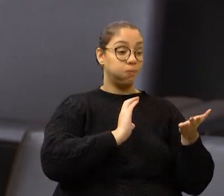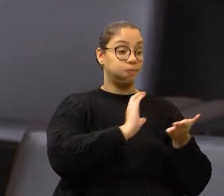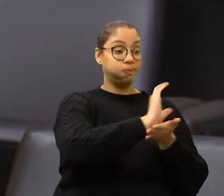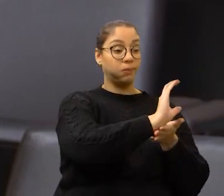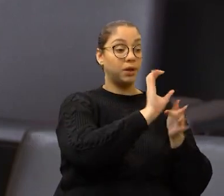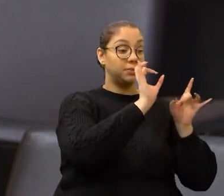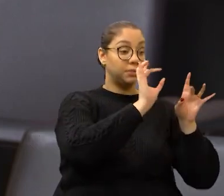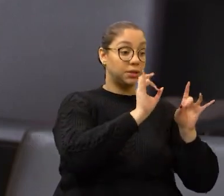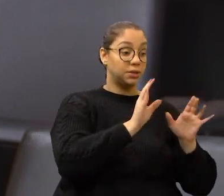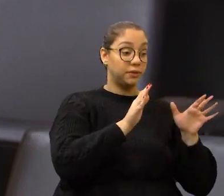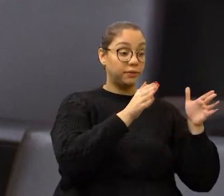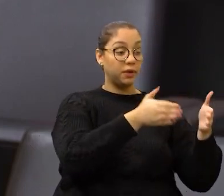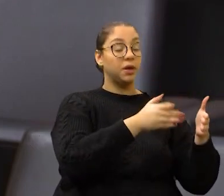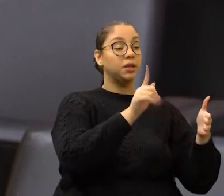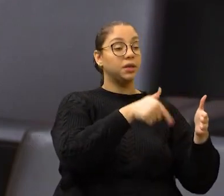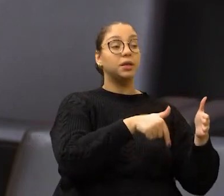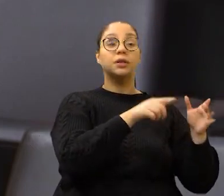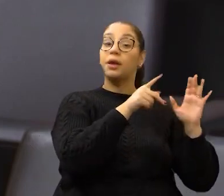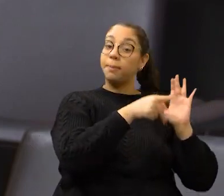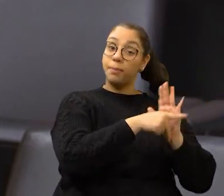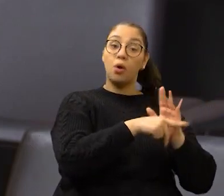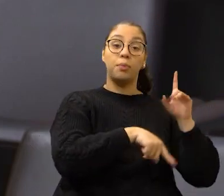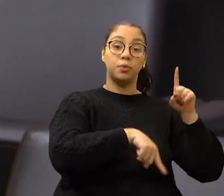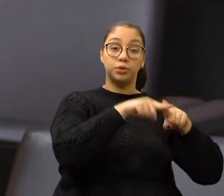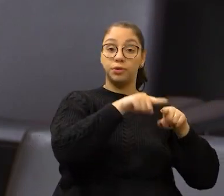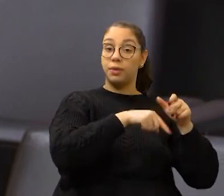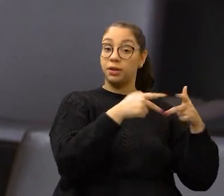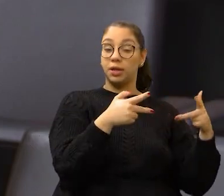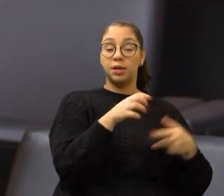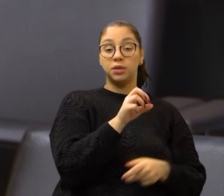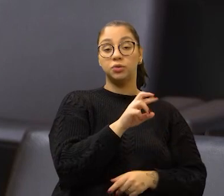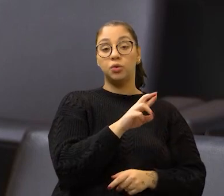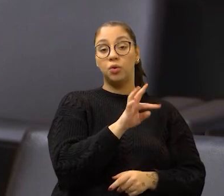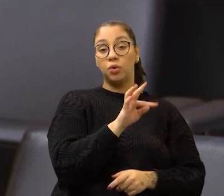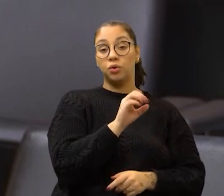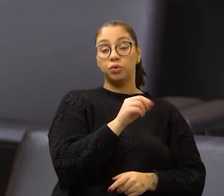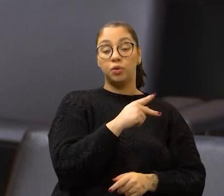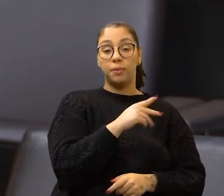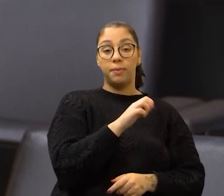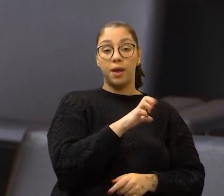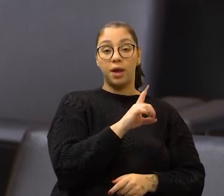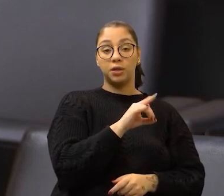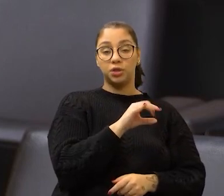verbas, inclusive específicas para atender banco de materiais ortopédicos. Nós temos